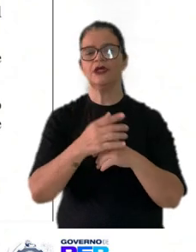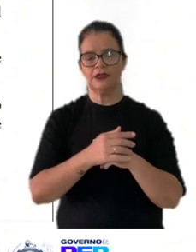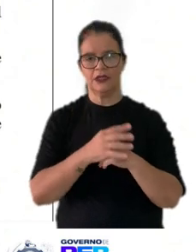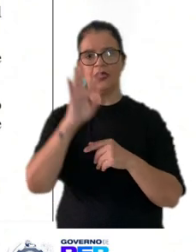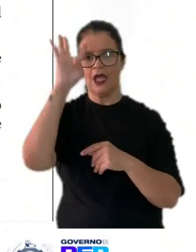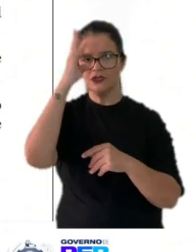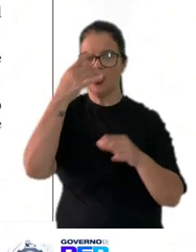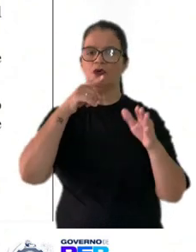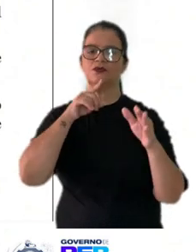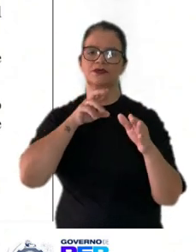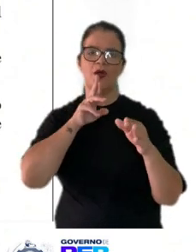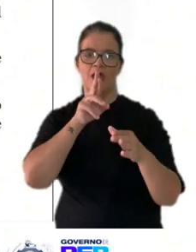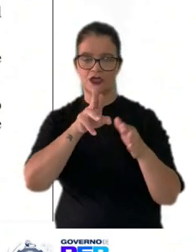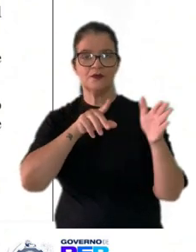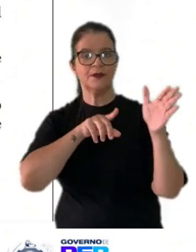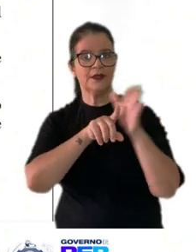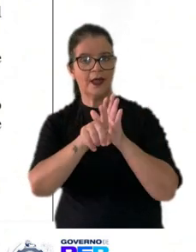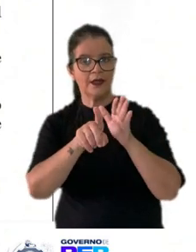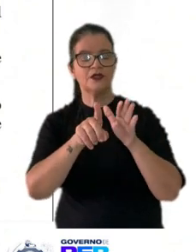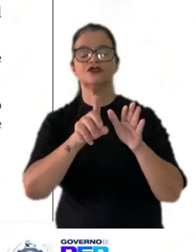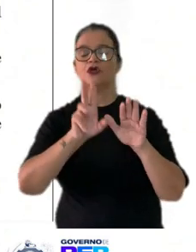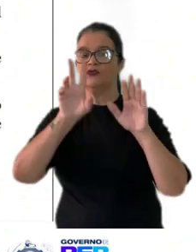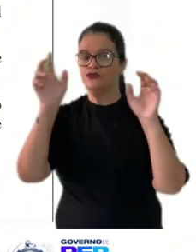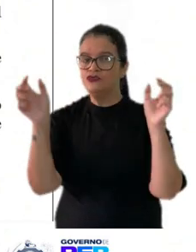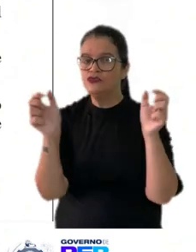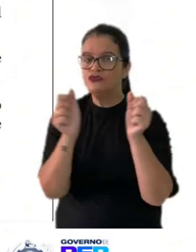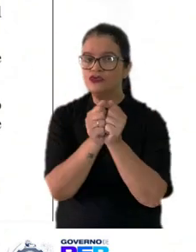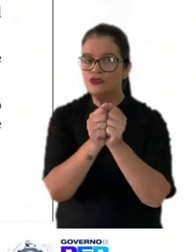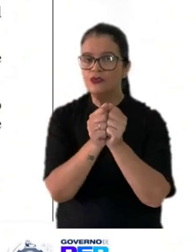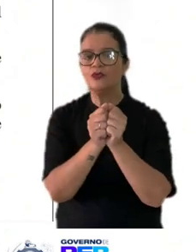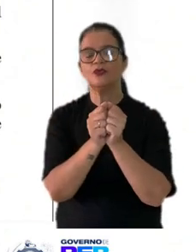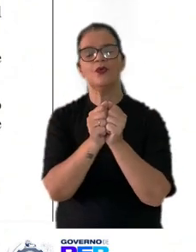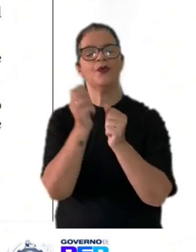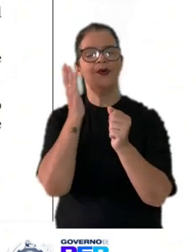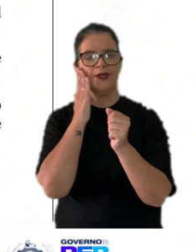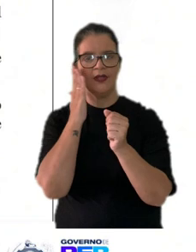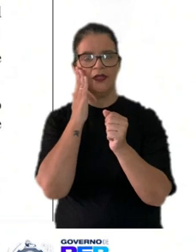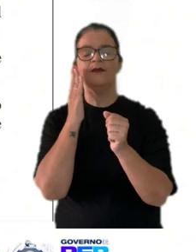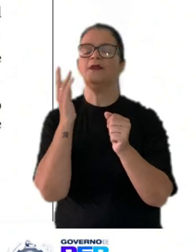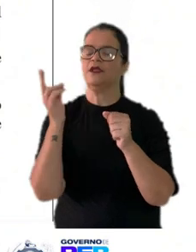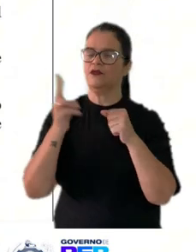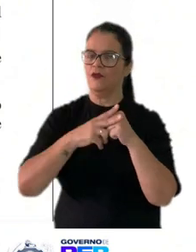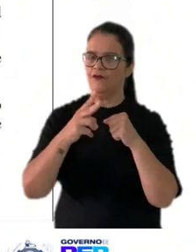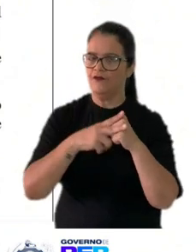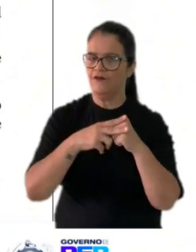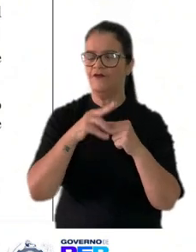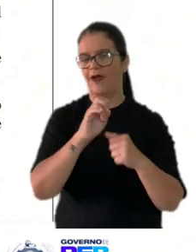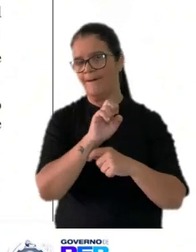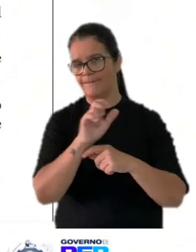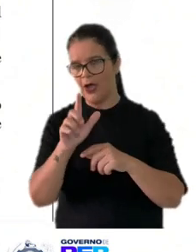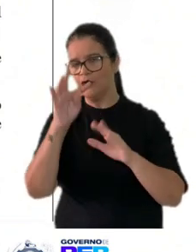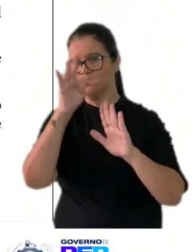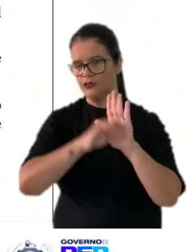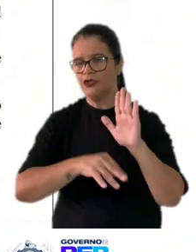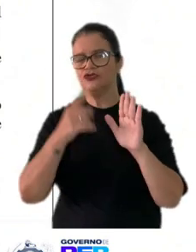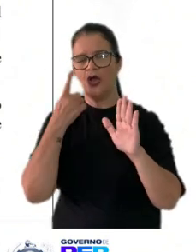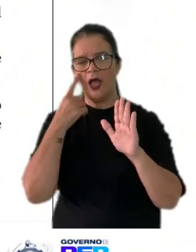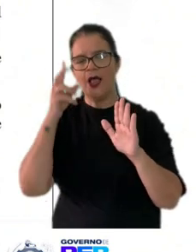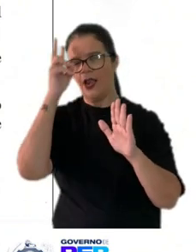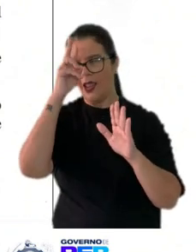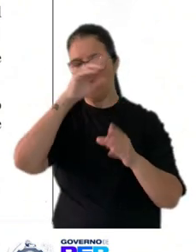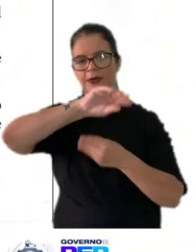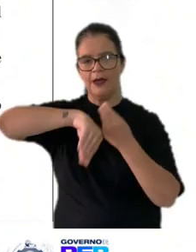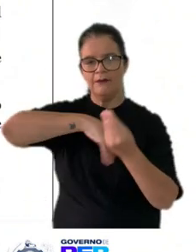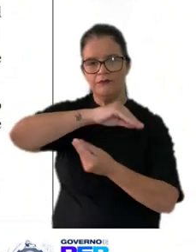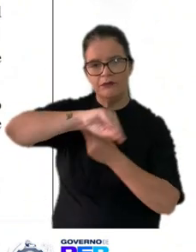questão juntamente com a interpretação da parte verbal do texto lembra que eu falei texto misto verbal e não verbal